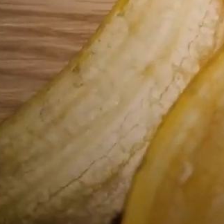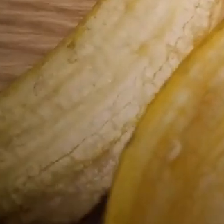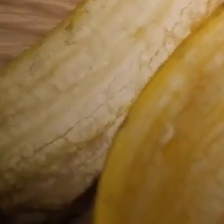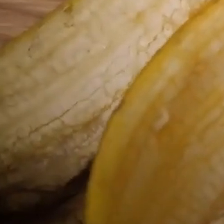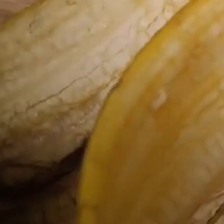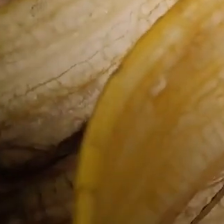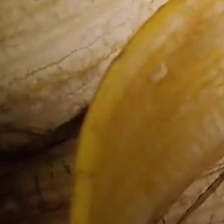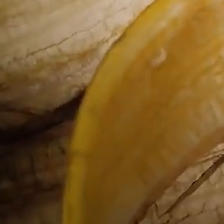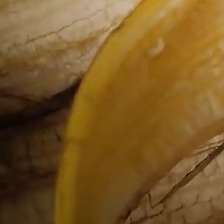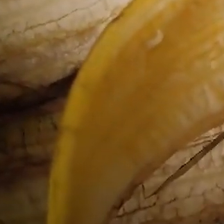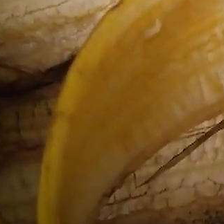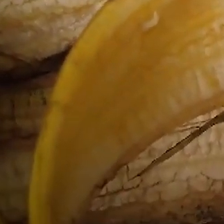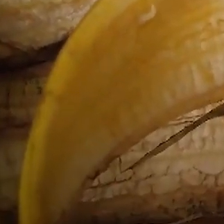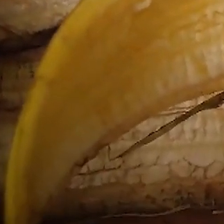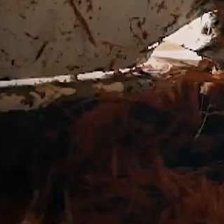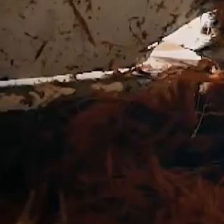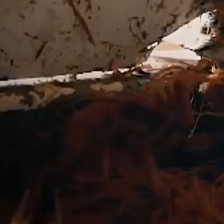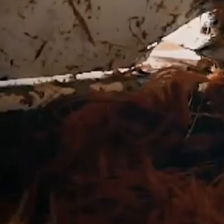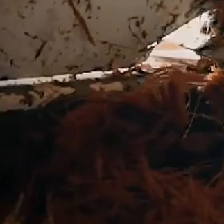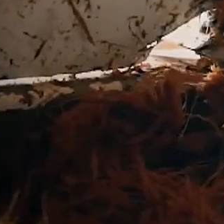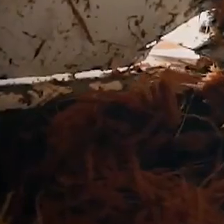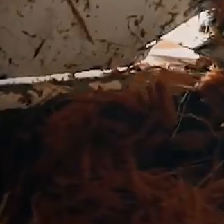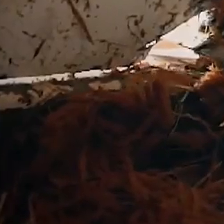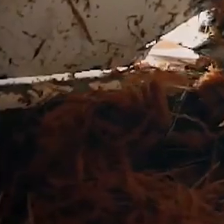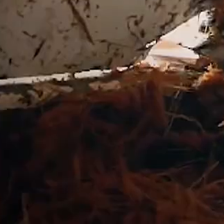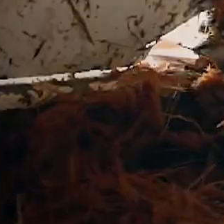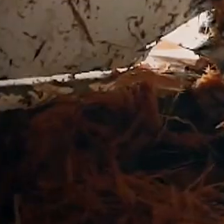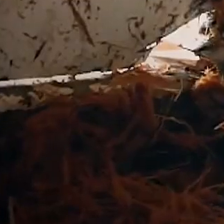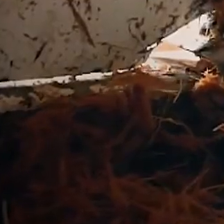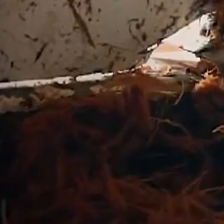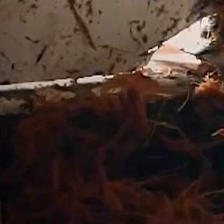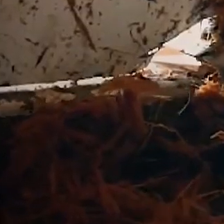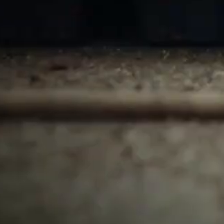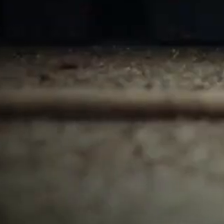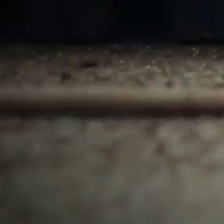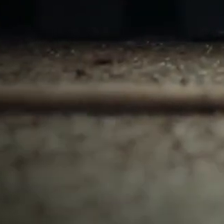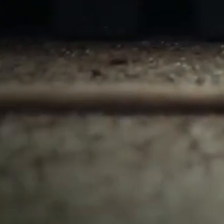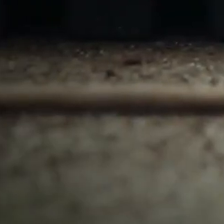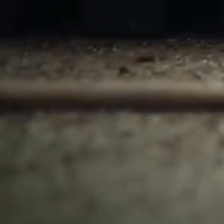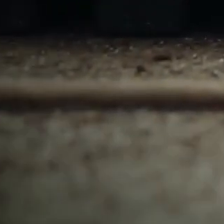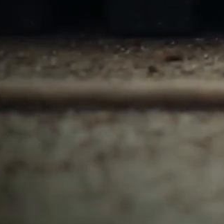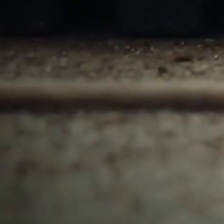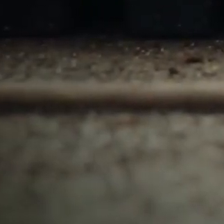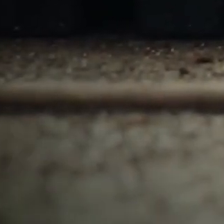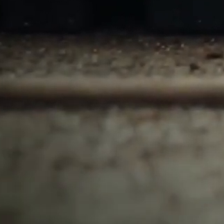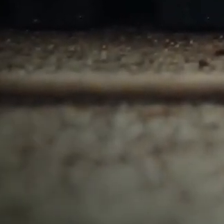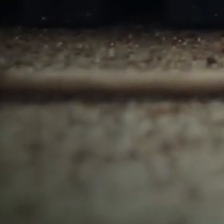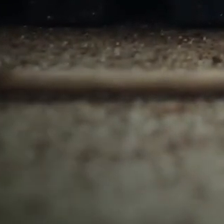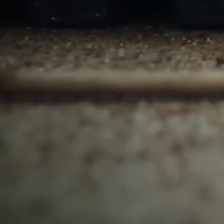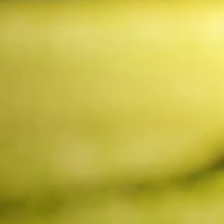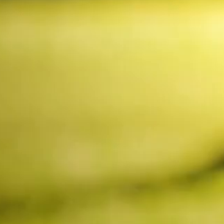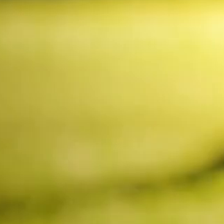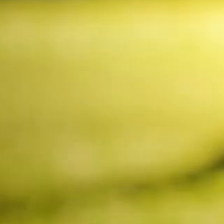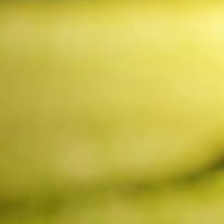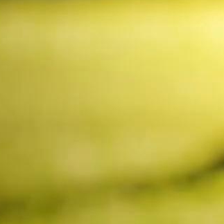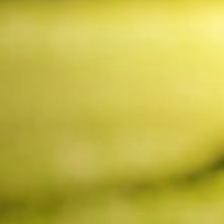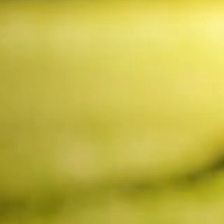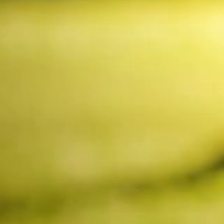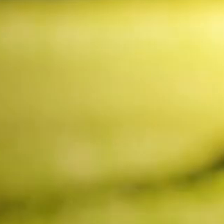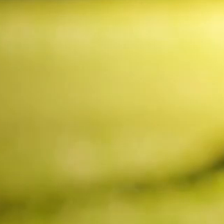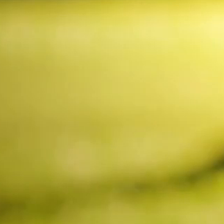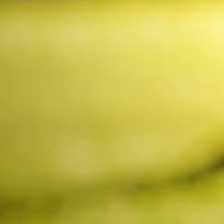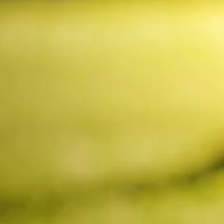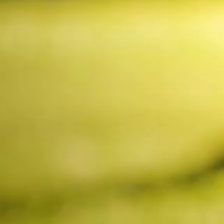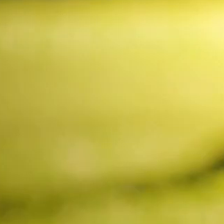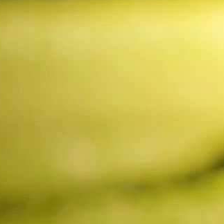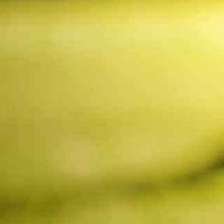E biomassa, que são os restos de plantas e outros materiais orgânicos, também não faltam. O potencial é enorme. No Rio Grande do